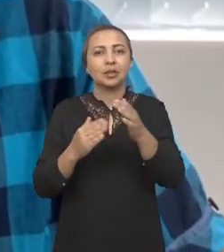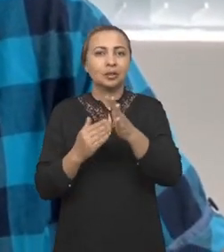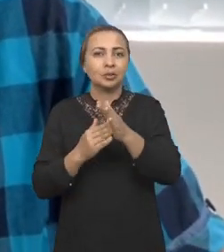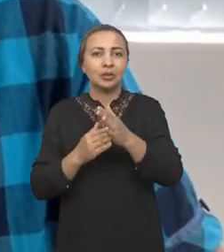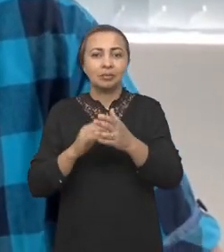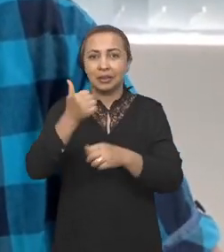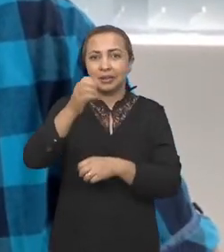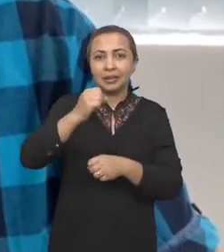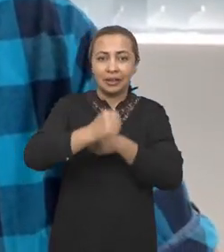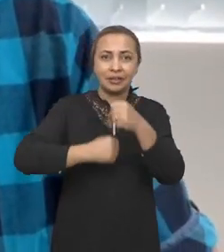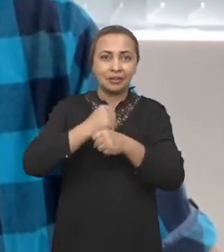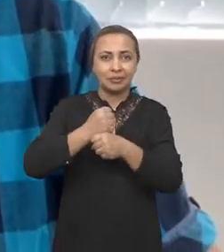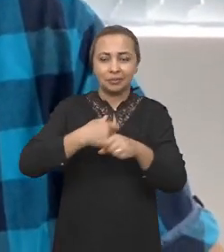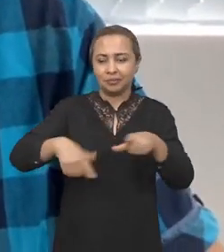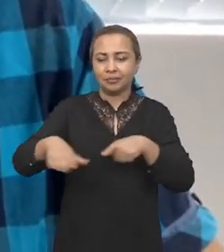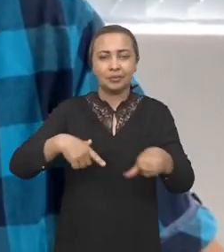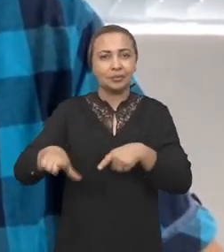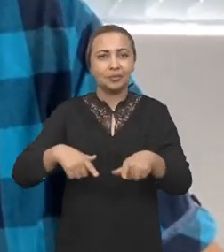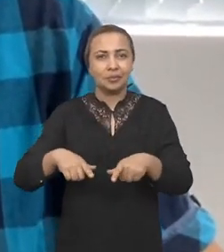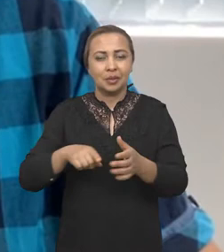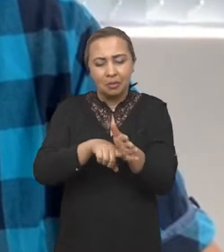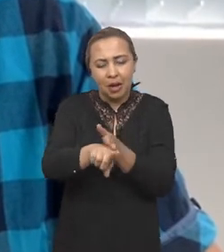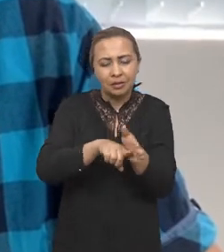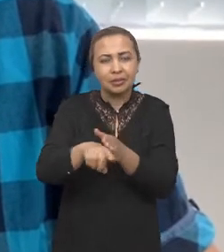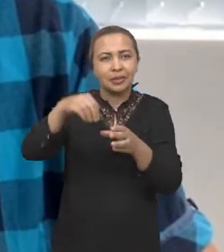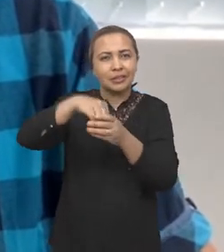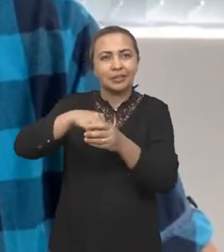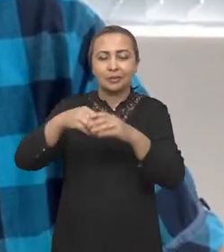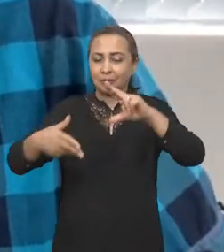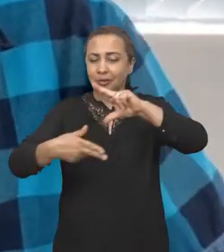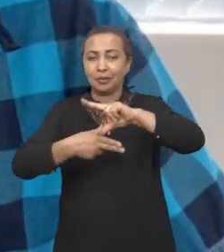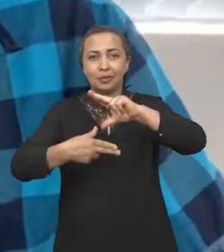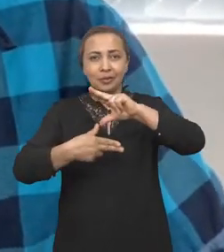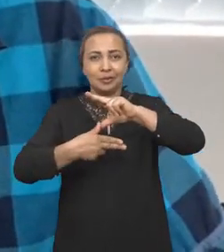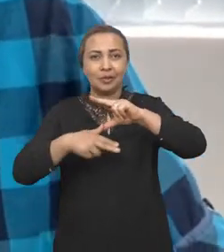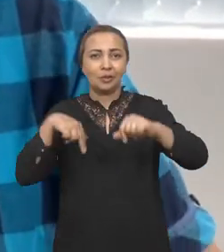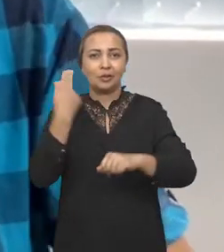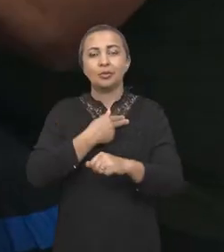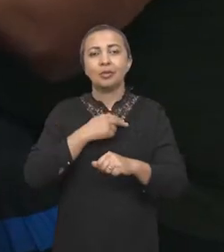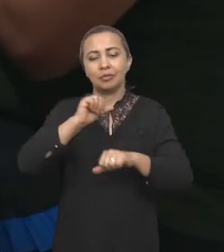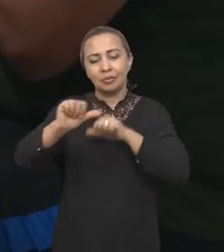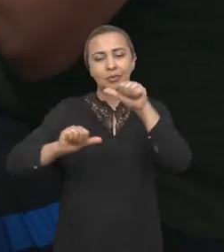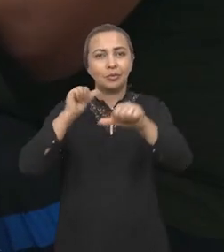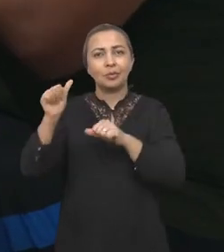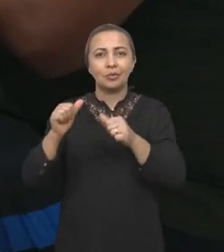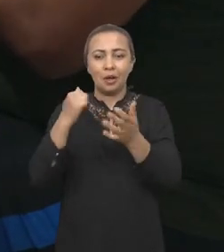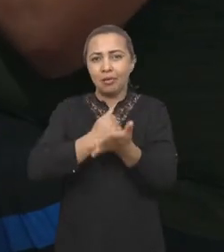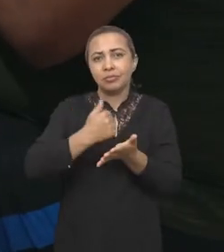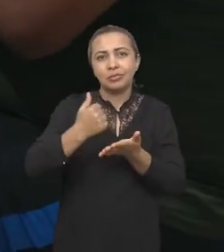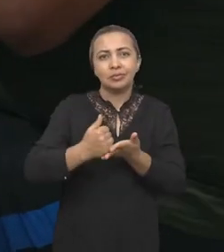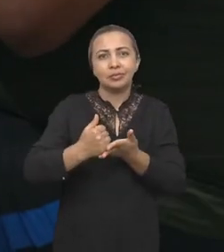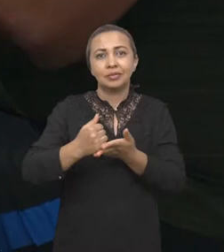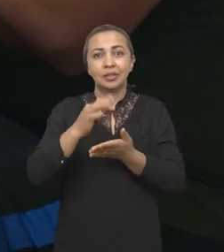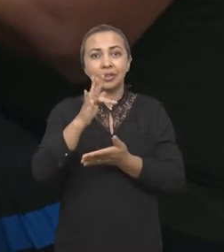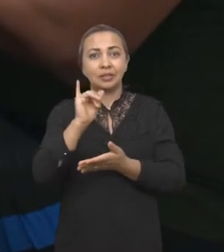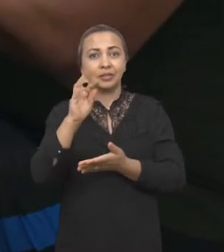E durante esse período de 10 anos de trabalho, né, de pesquisas na Universidade Federal da Bahia, principalmente geociências, nós desenvolvemos uma